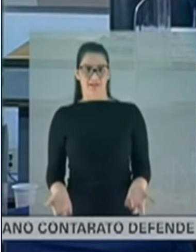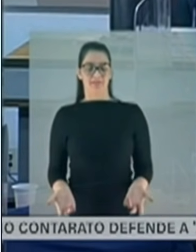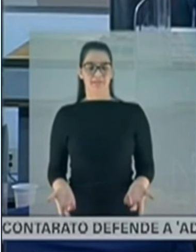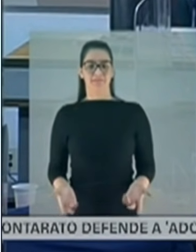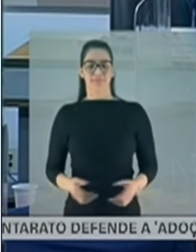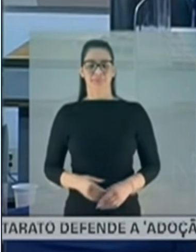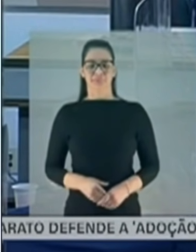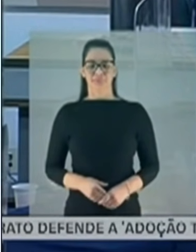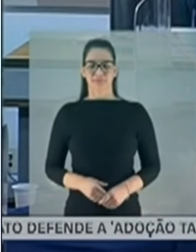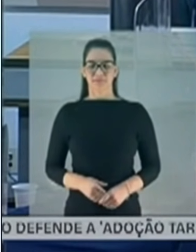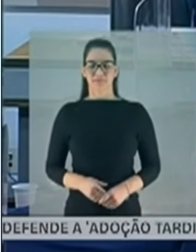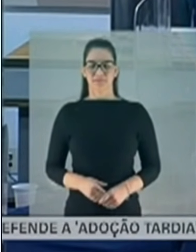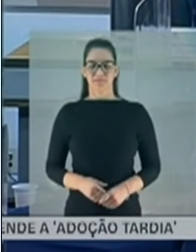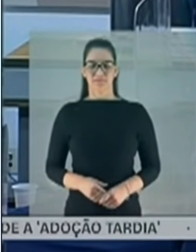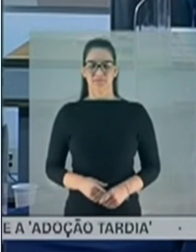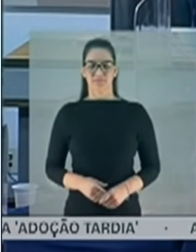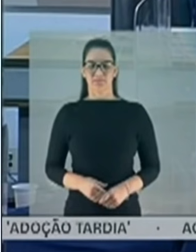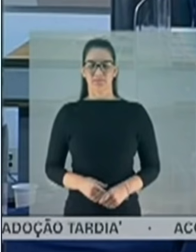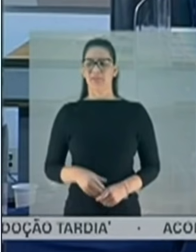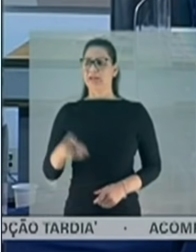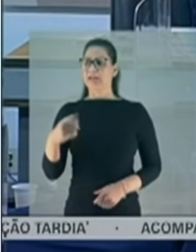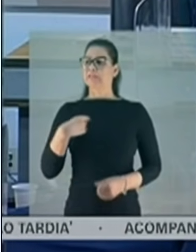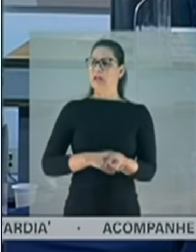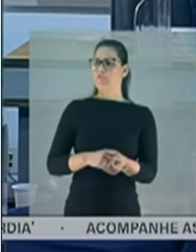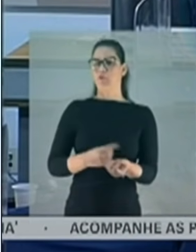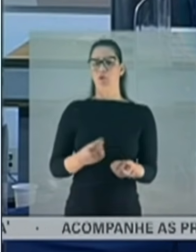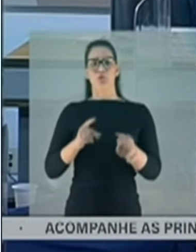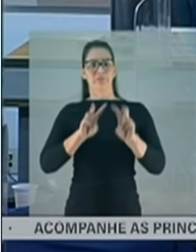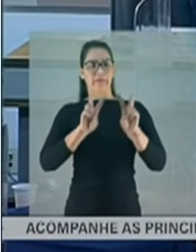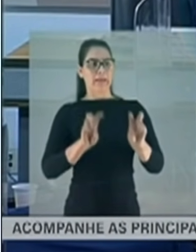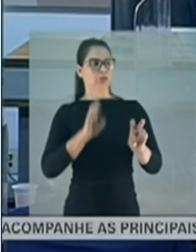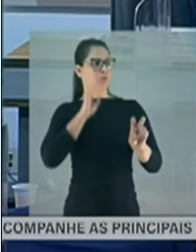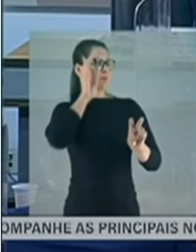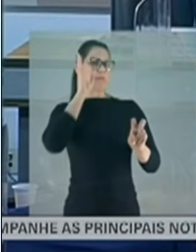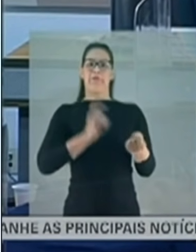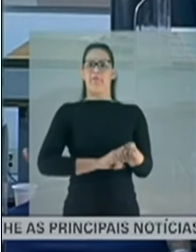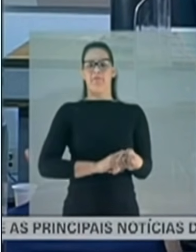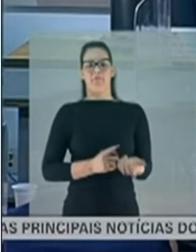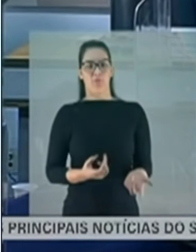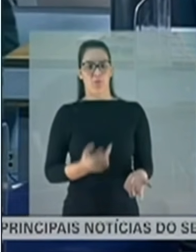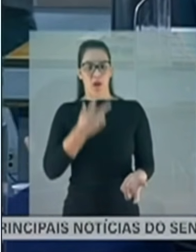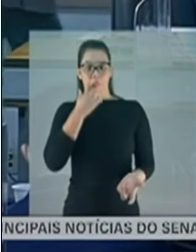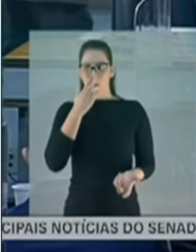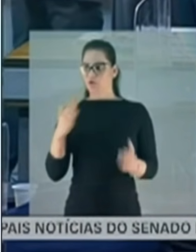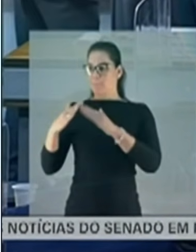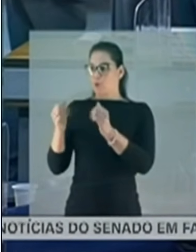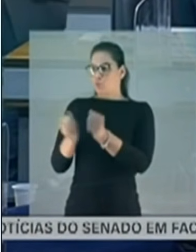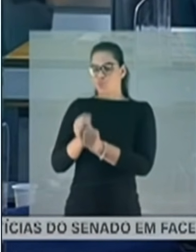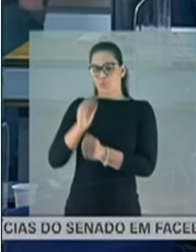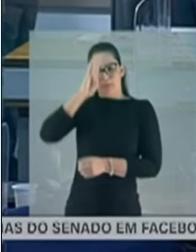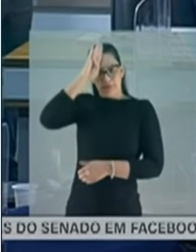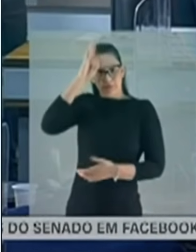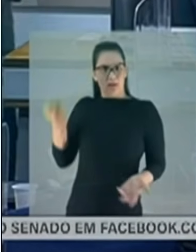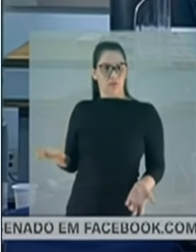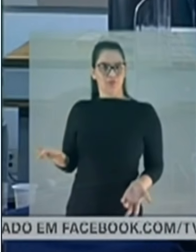Agora, O senhor você Marcos me Rogério chamar fica de todo brincadeira, oriçado não toda vez que fala do pode. presidente Jair Senhor Bolsonaro. presidente. Eu acho que ele está morando no Palácio da Alvorada já. Senhor